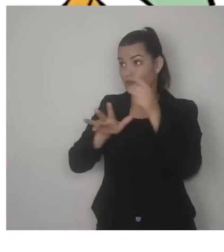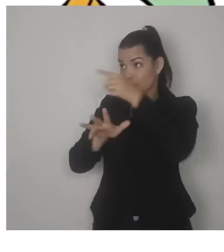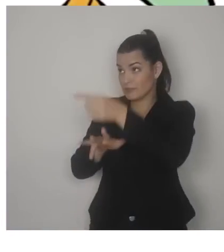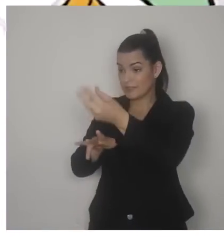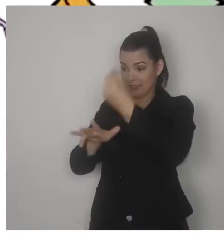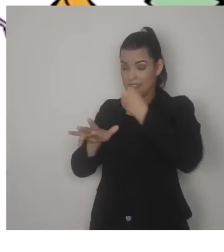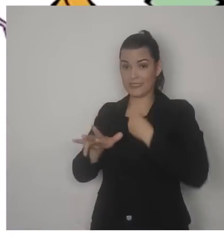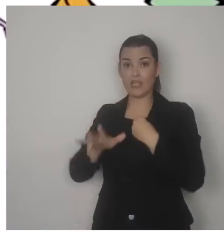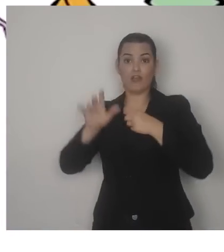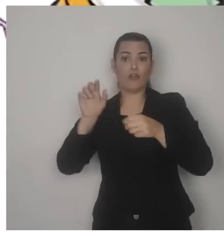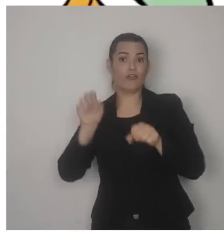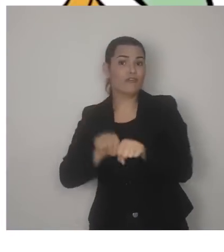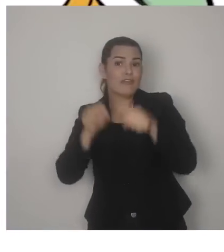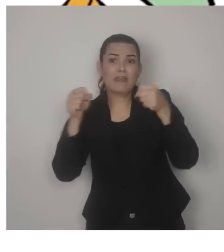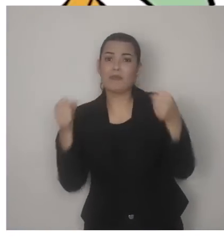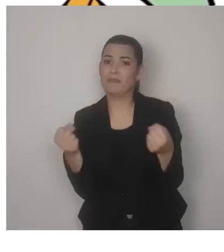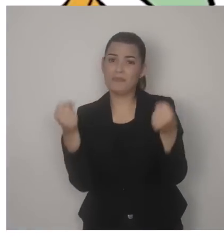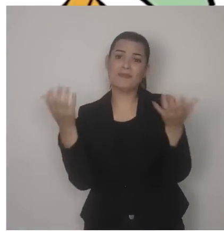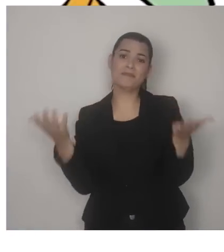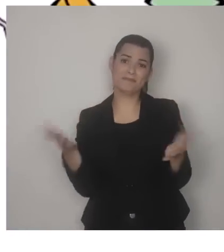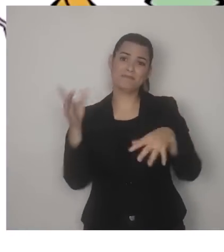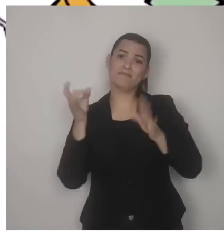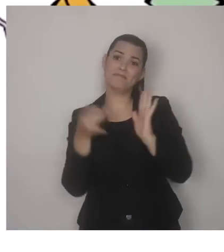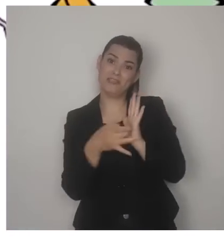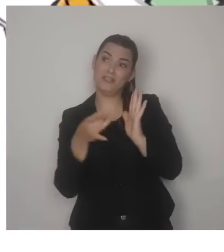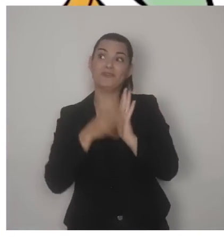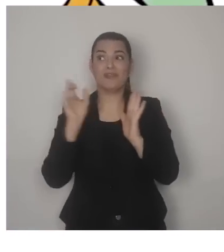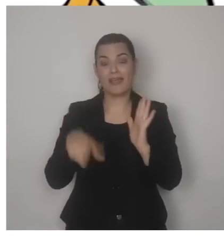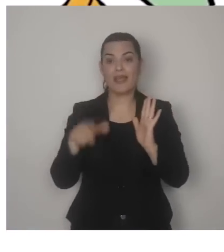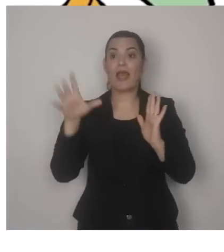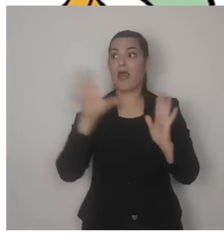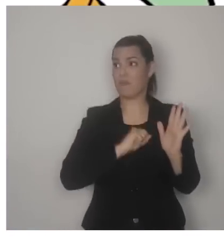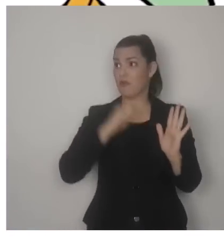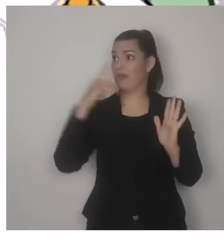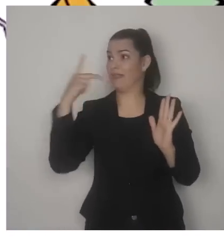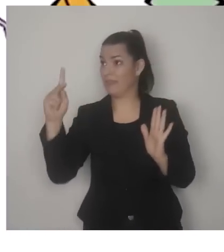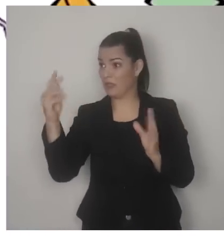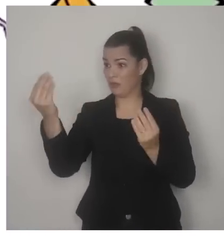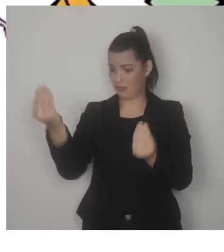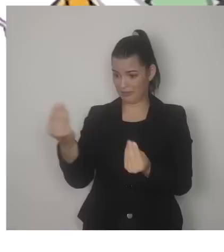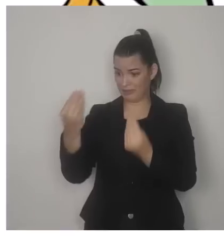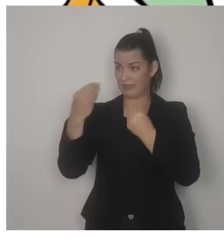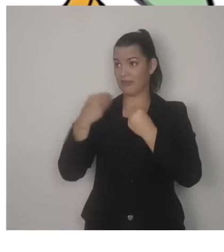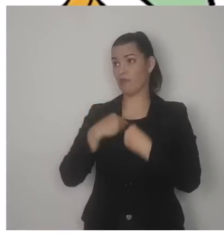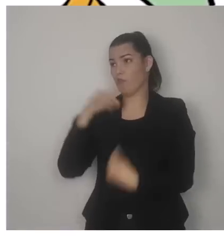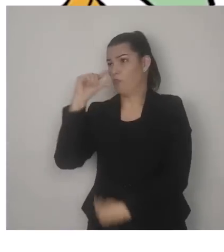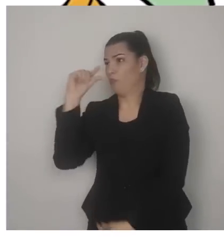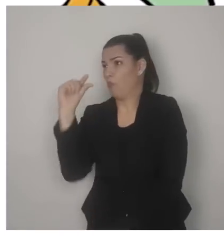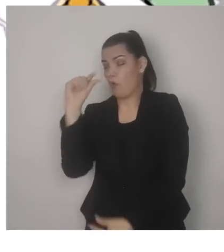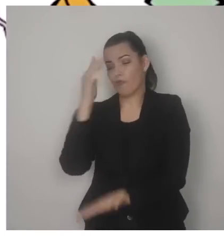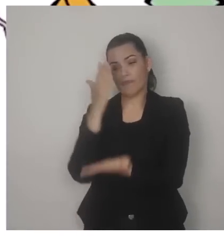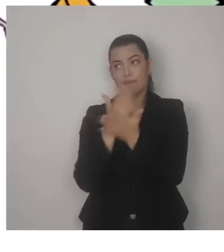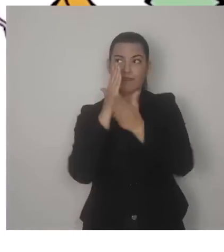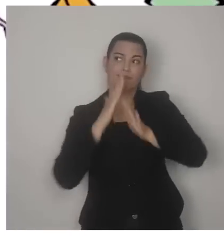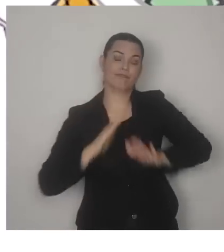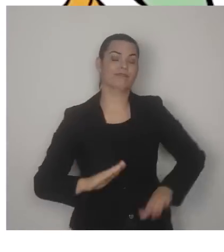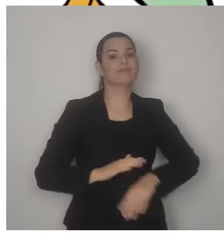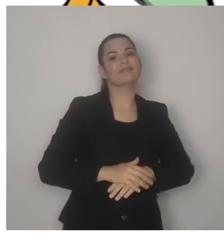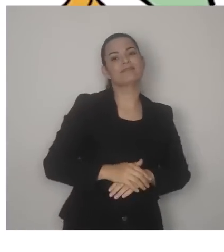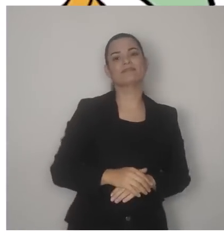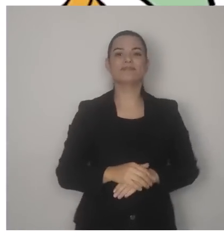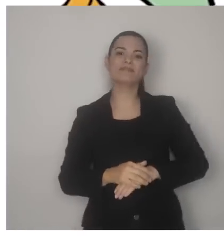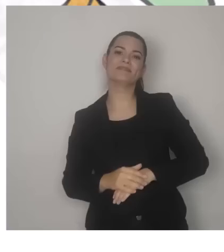O anel que tu me deste era vidro e se quebrou. O amor que tu me tinhas era bom que